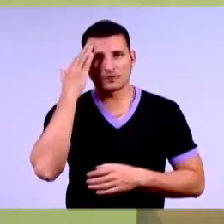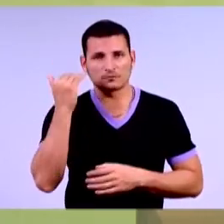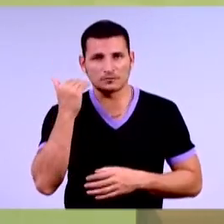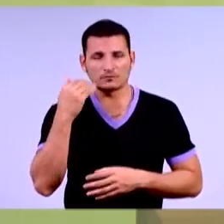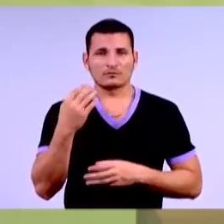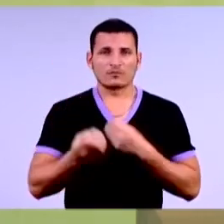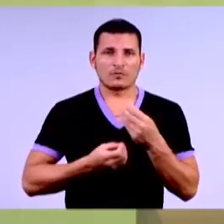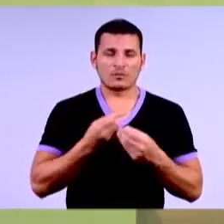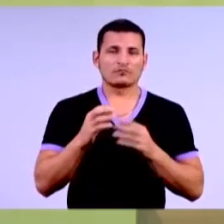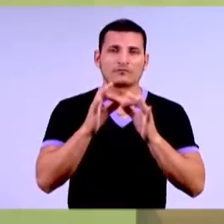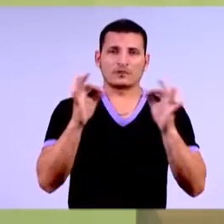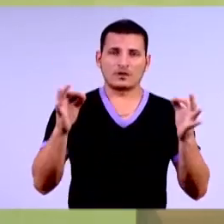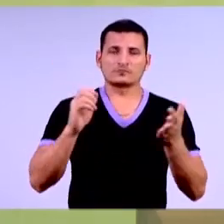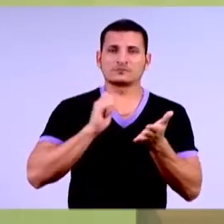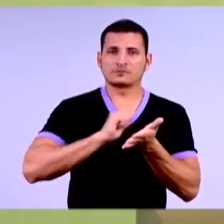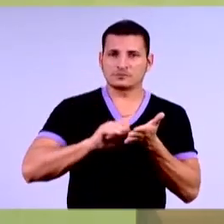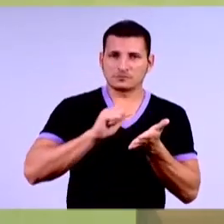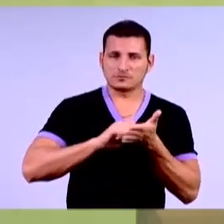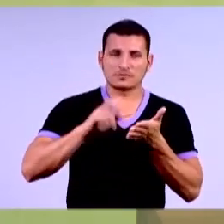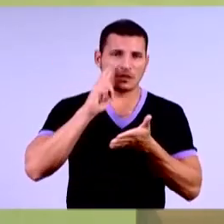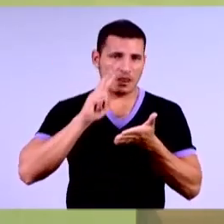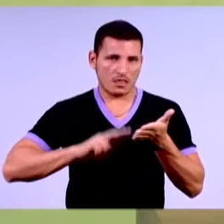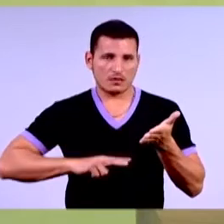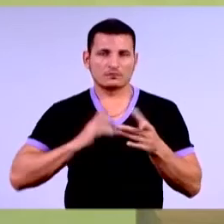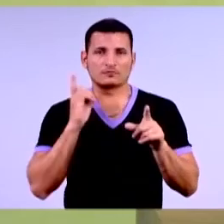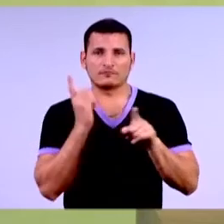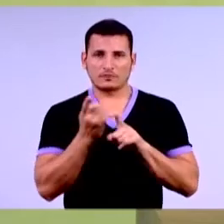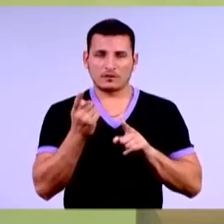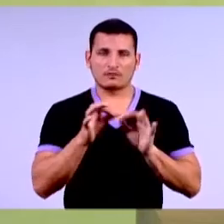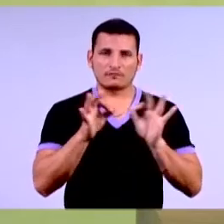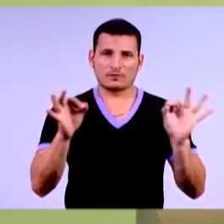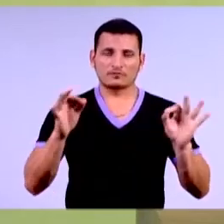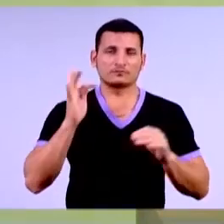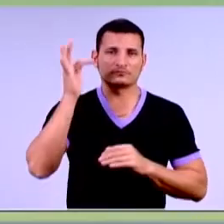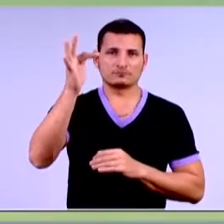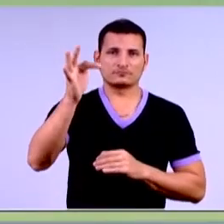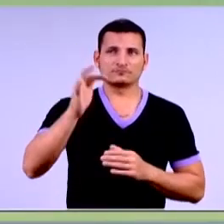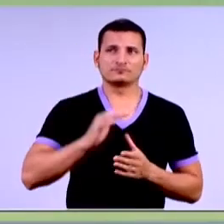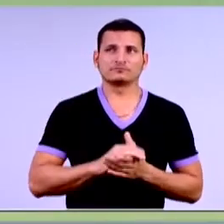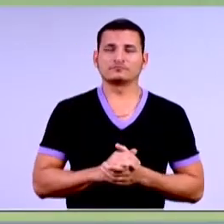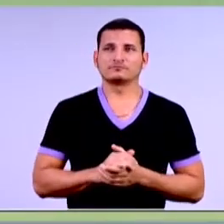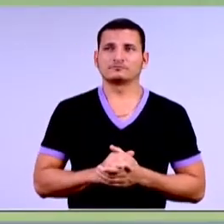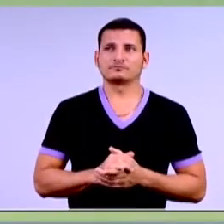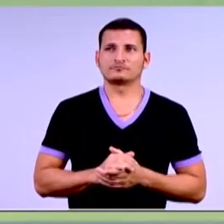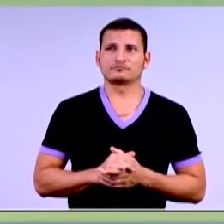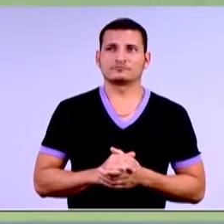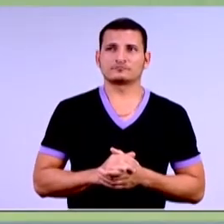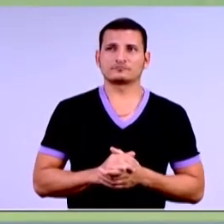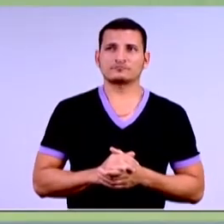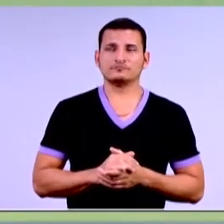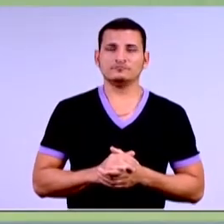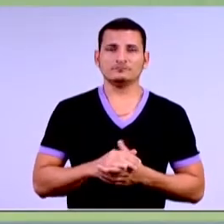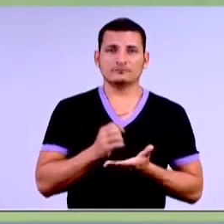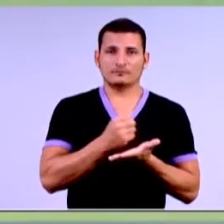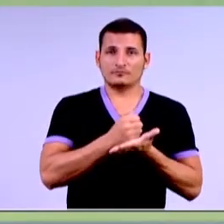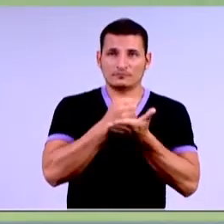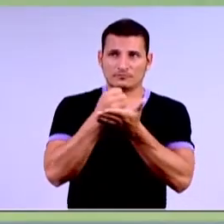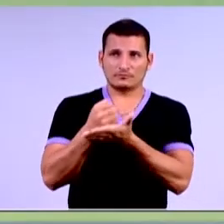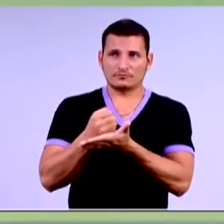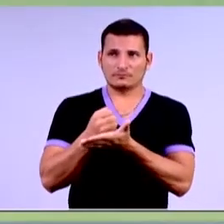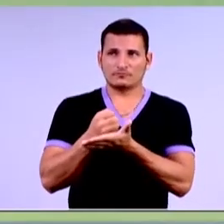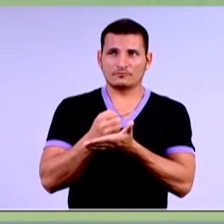conjugar escrever lei identificar uma frase no futuro bom futuro esse auxiliar zinho aí o